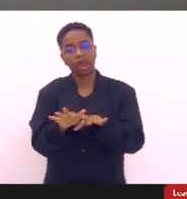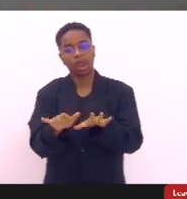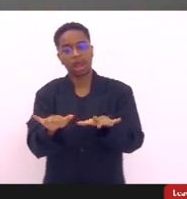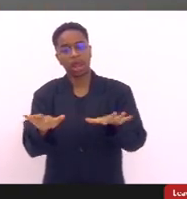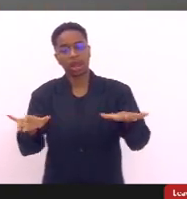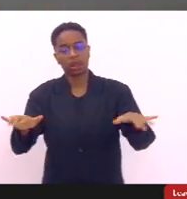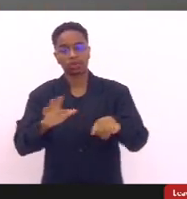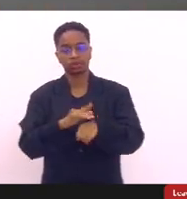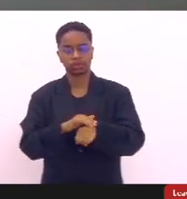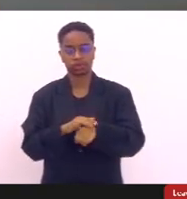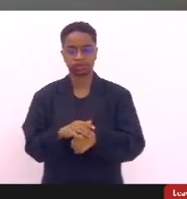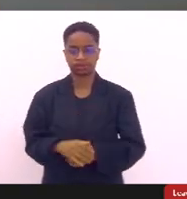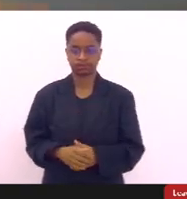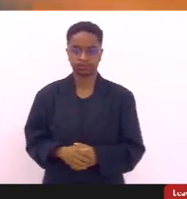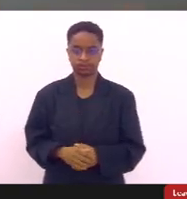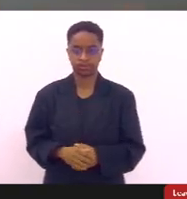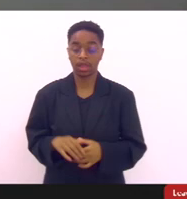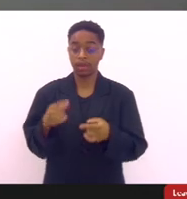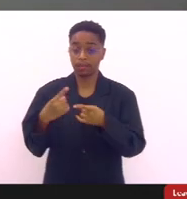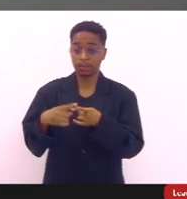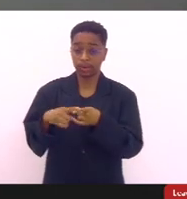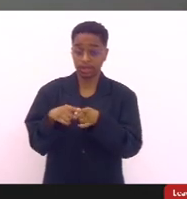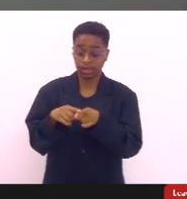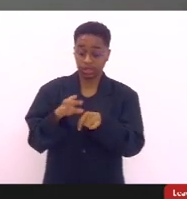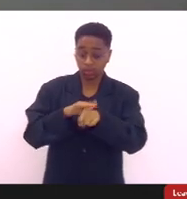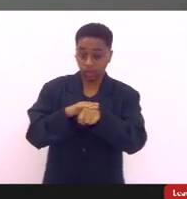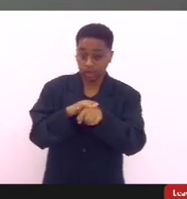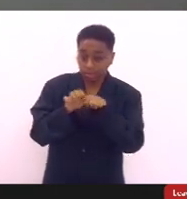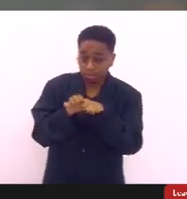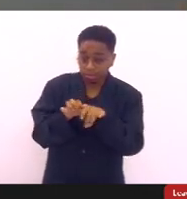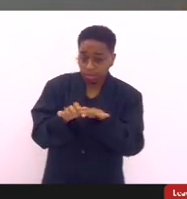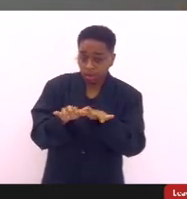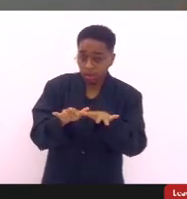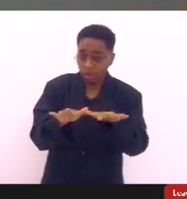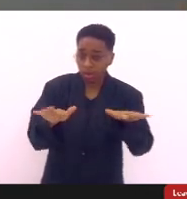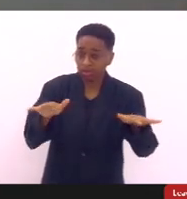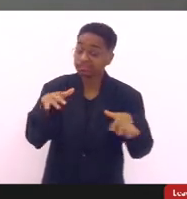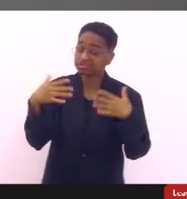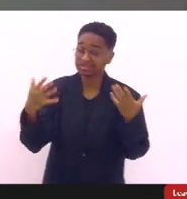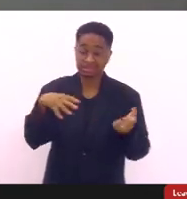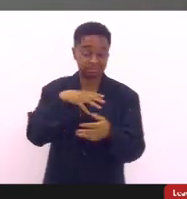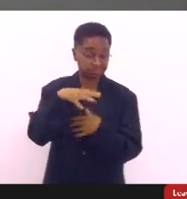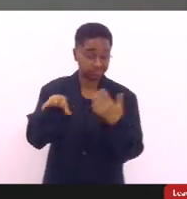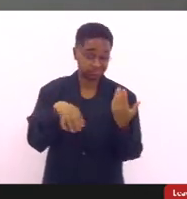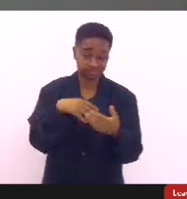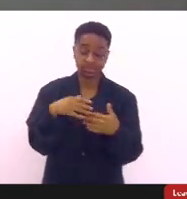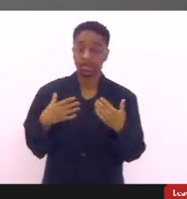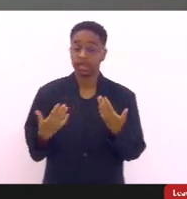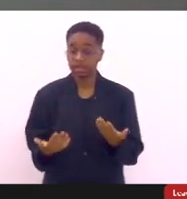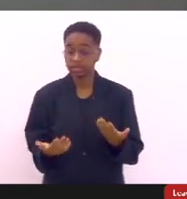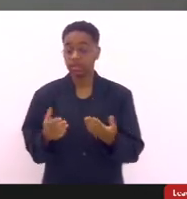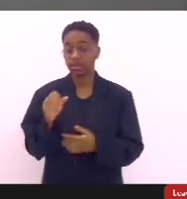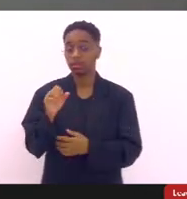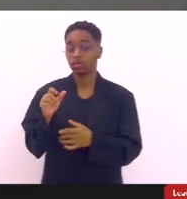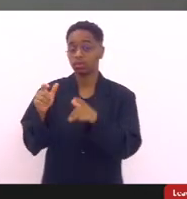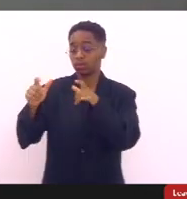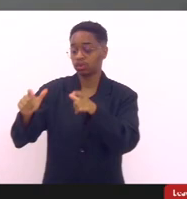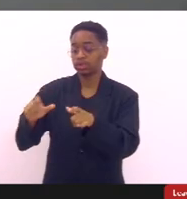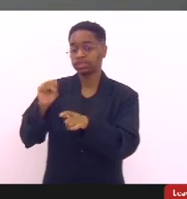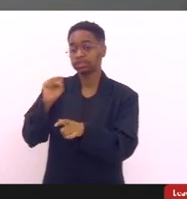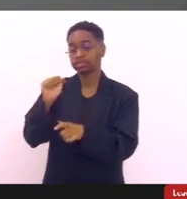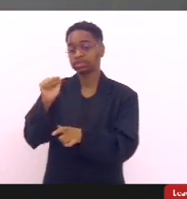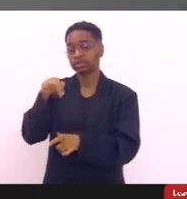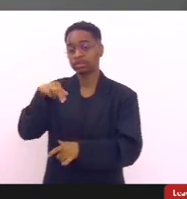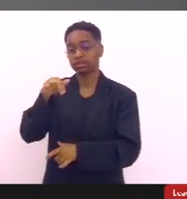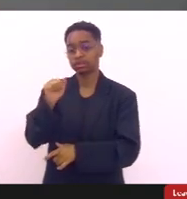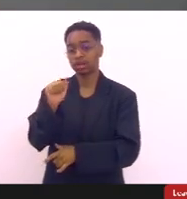prisional onde ele estava. Ele vai transmitir a doença resistente, que aí é o caos, né? Então, o sanatório ele é muito importante,